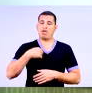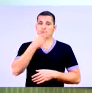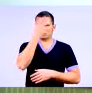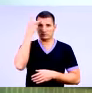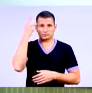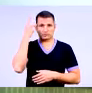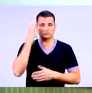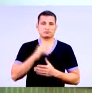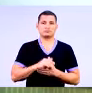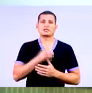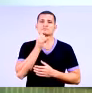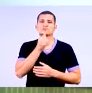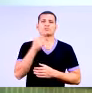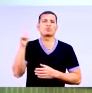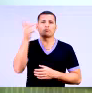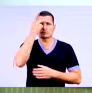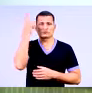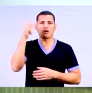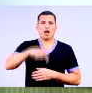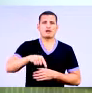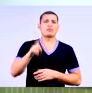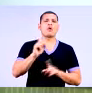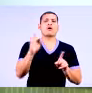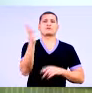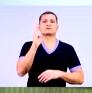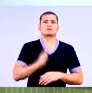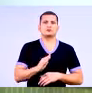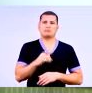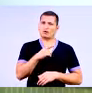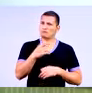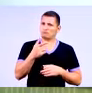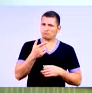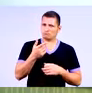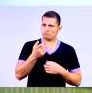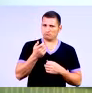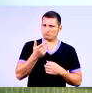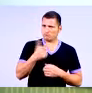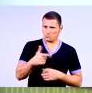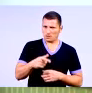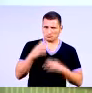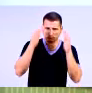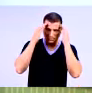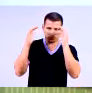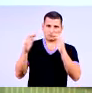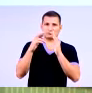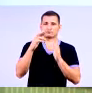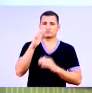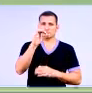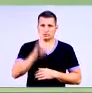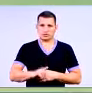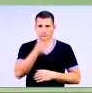for cidadão brasileiro, ele não vai ter os seus direitos humanos respeitados? Né? Essa é a reflexão.